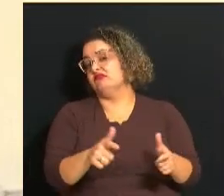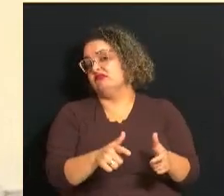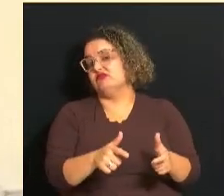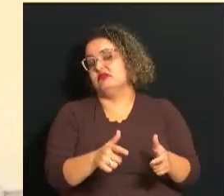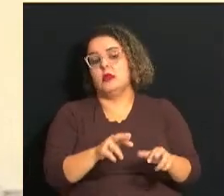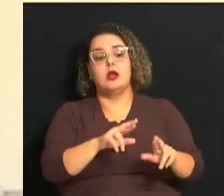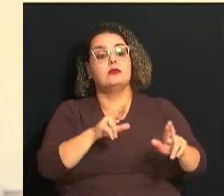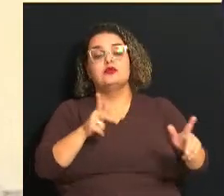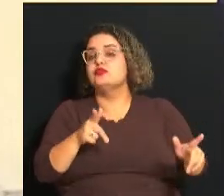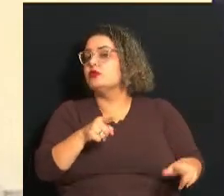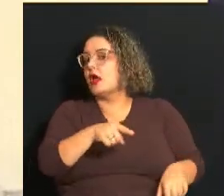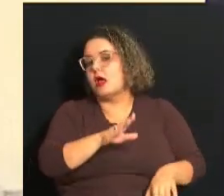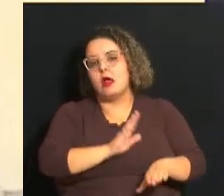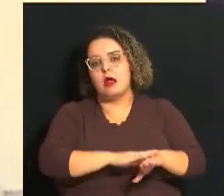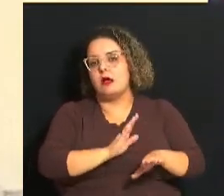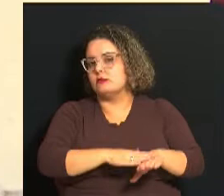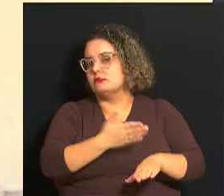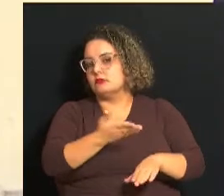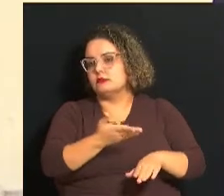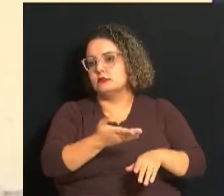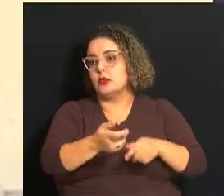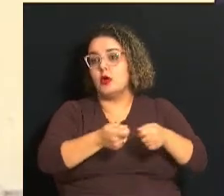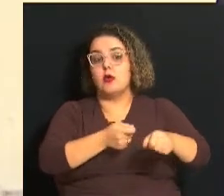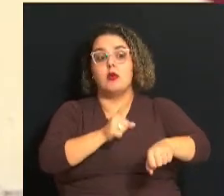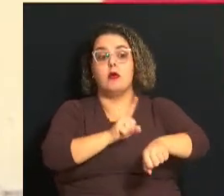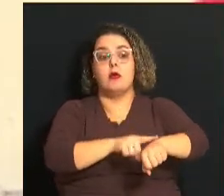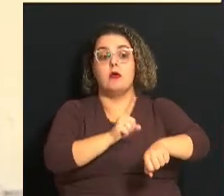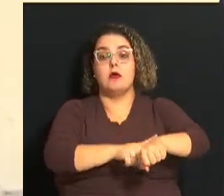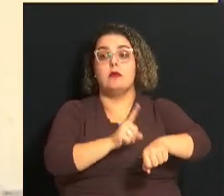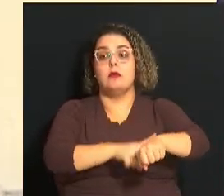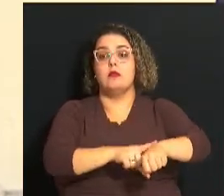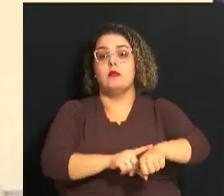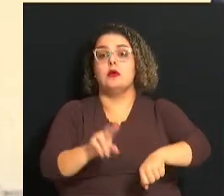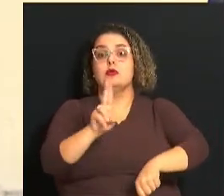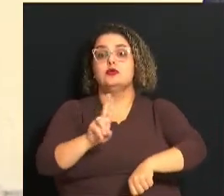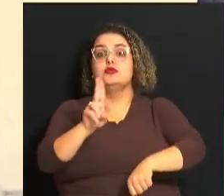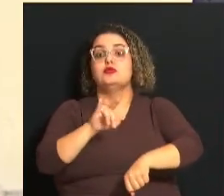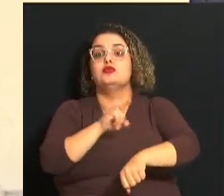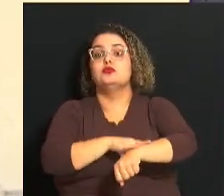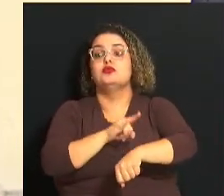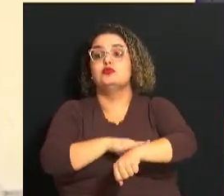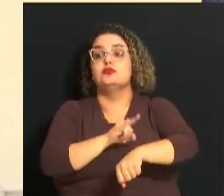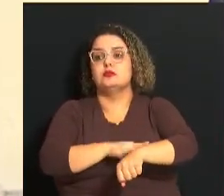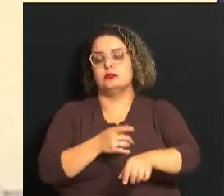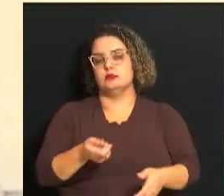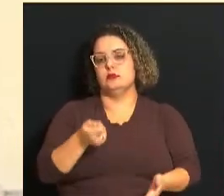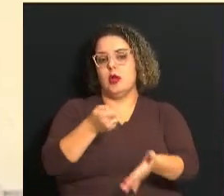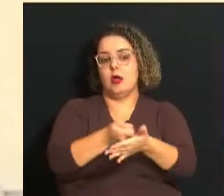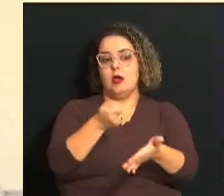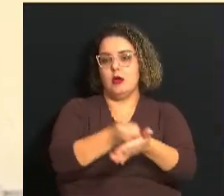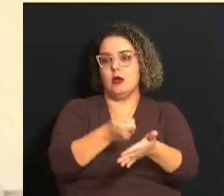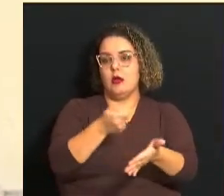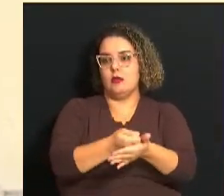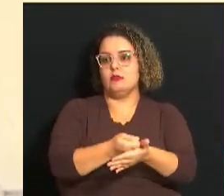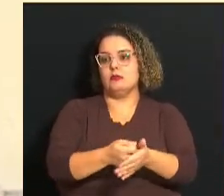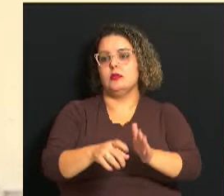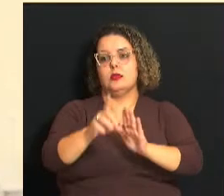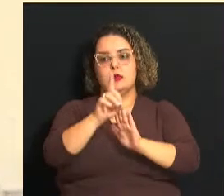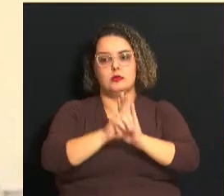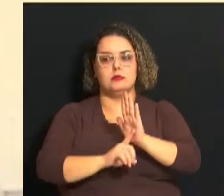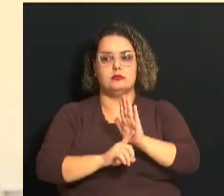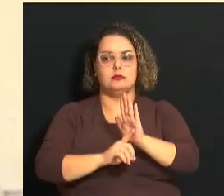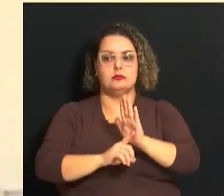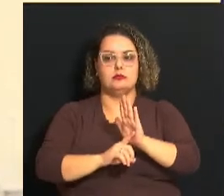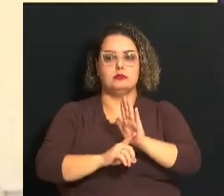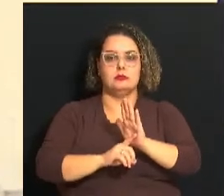das suas atribuições controlar a frequência o tempo de utilização de banheiros é Pressionar para que não existe o direitos estatutários